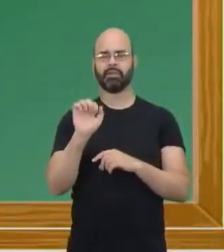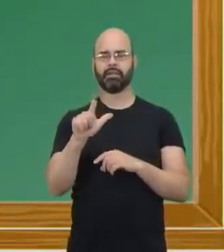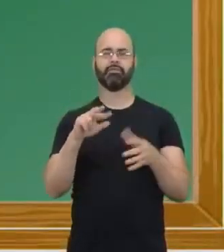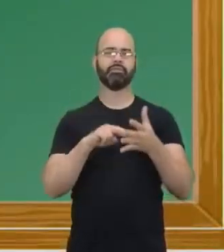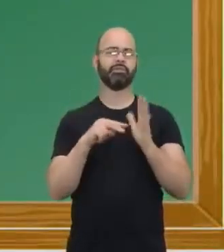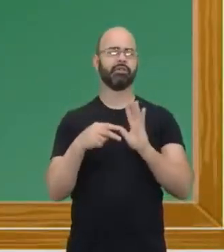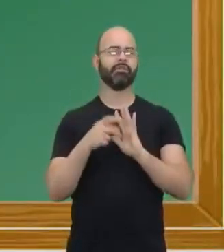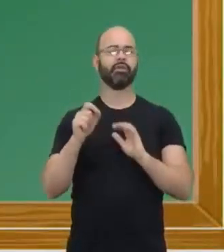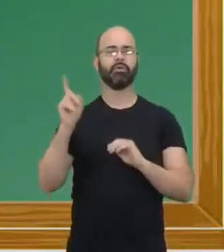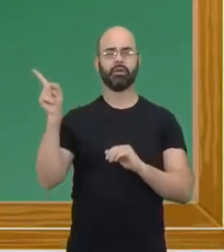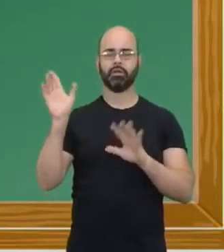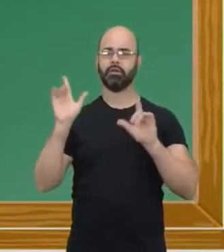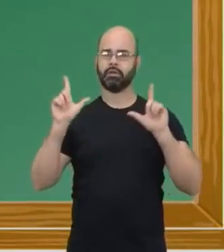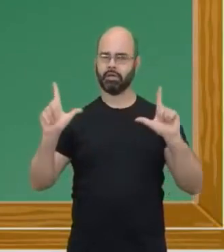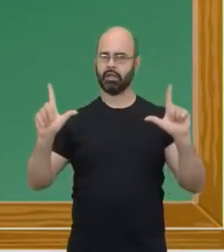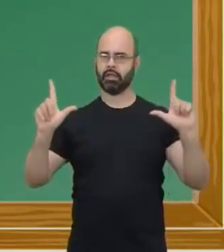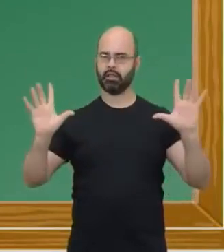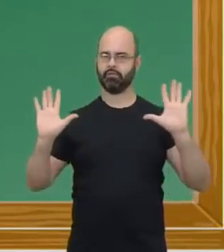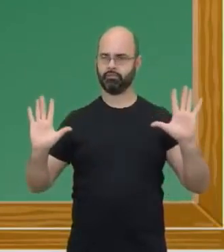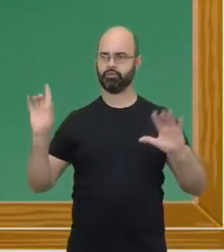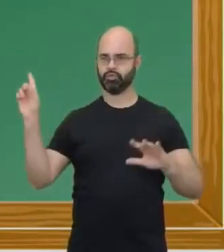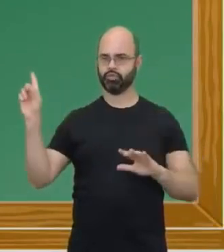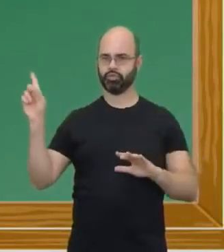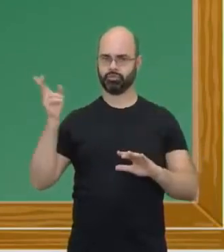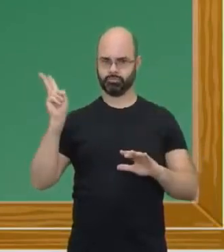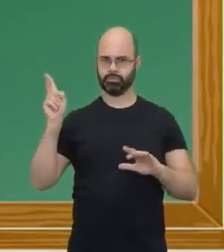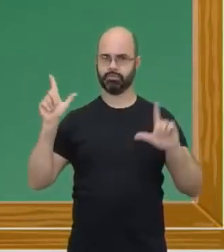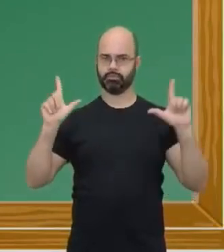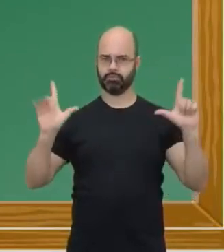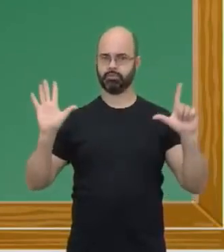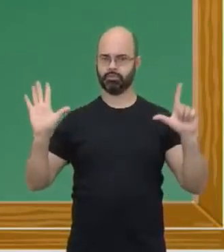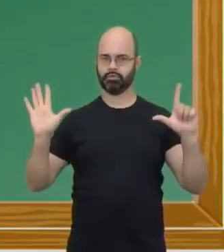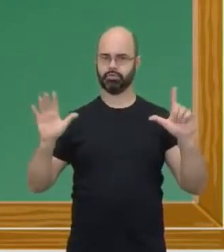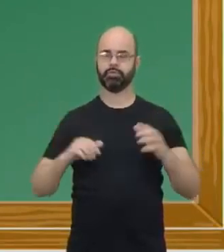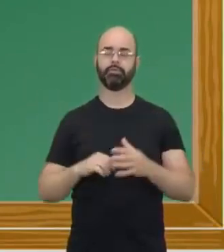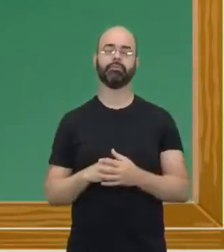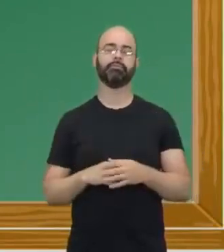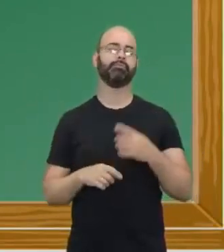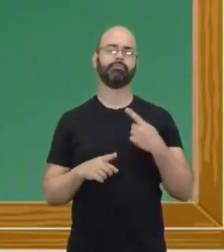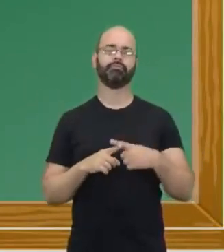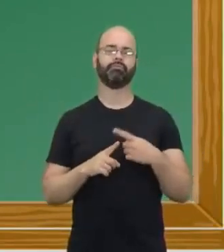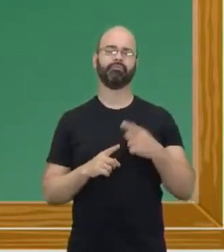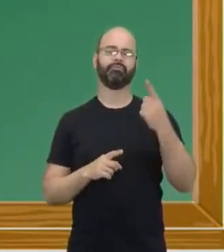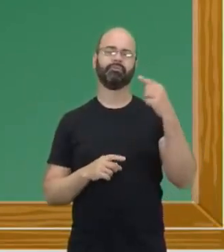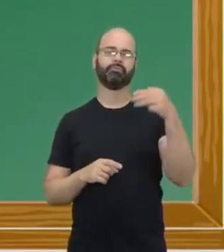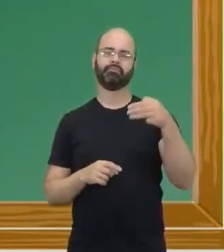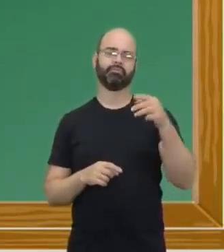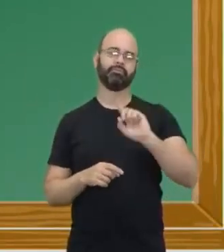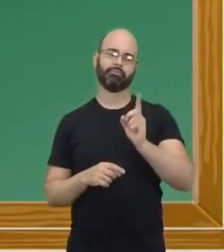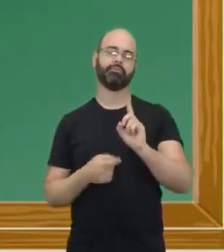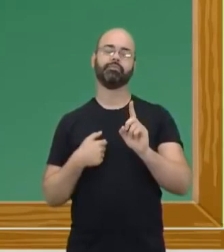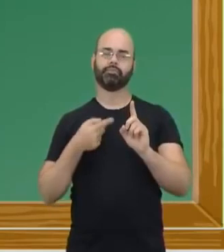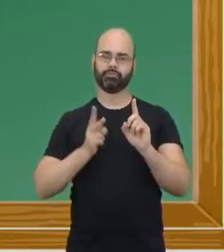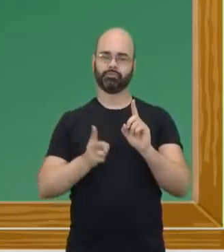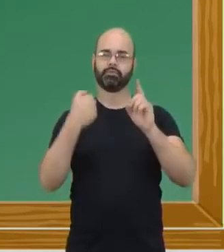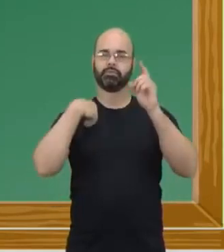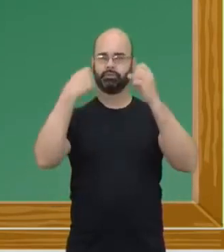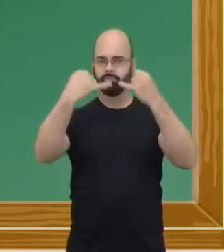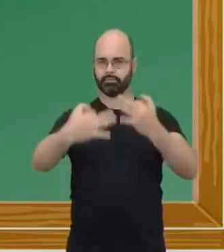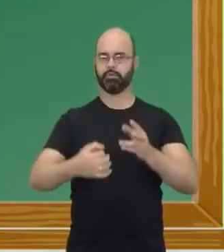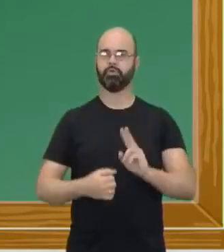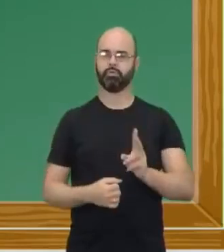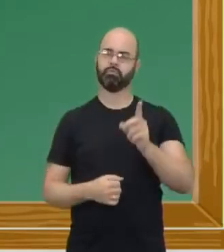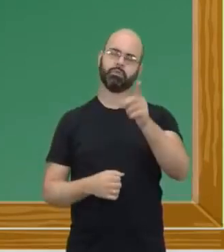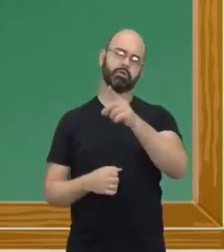Eu já vou enquanto eu vou falando, eu vou pedir para deixar na tela, porque assim, eu não vou dar um minuto, eu vou seguir com essa explicação, mas